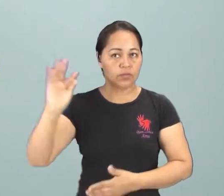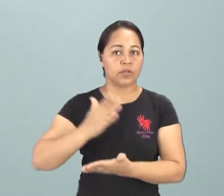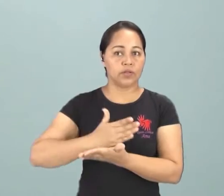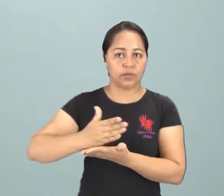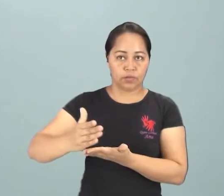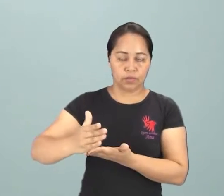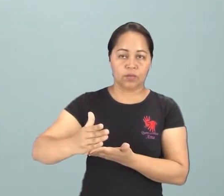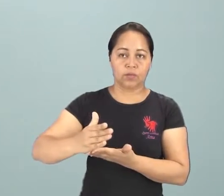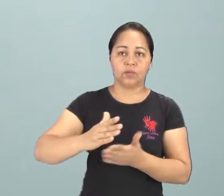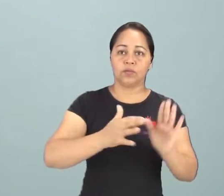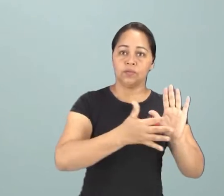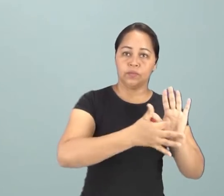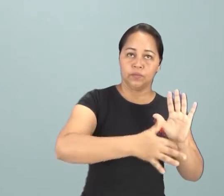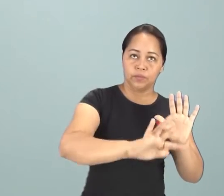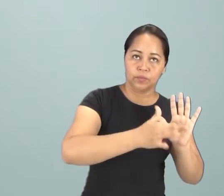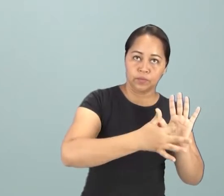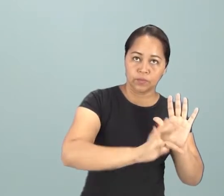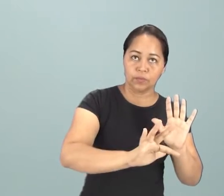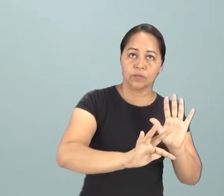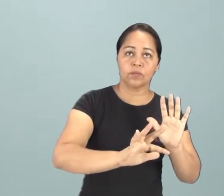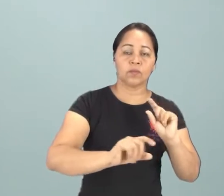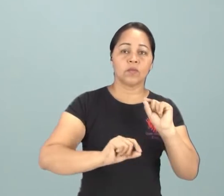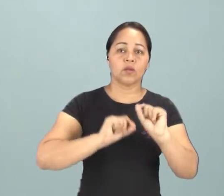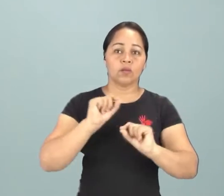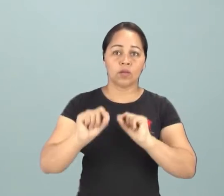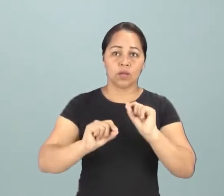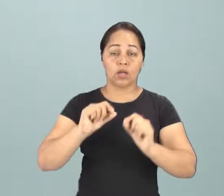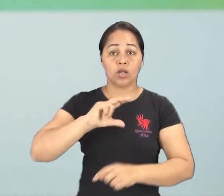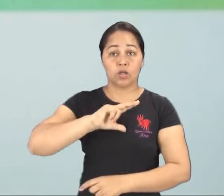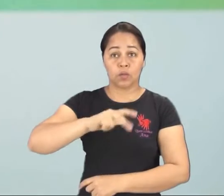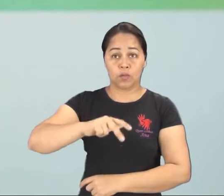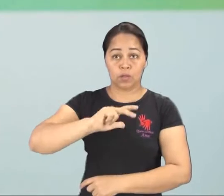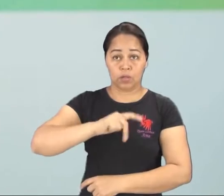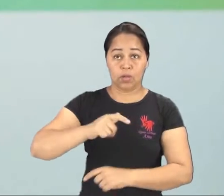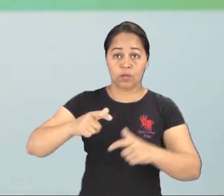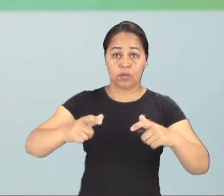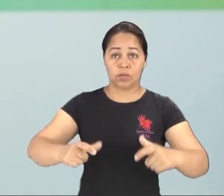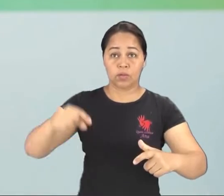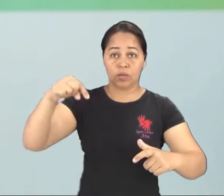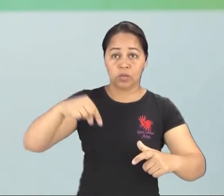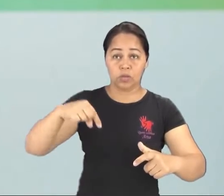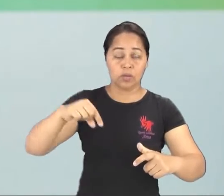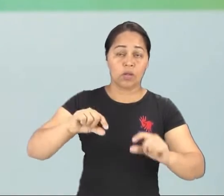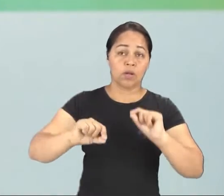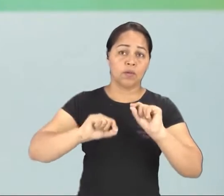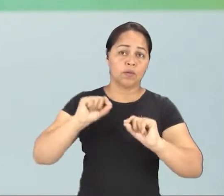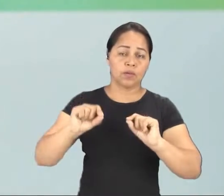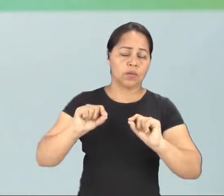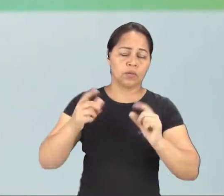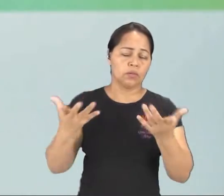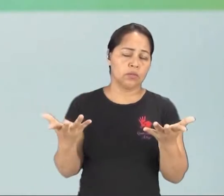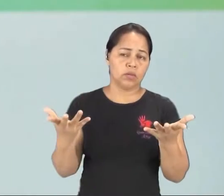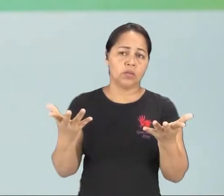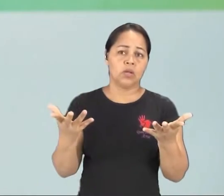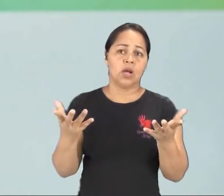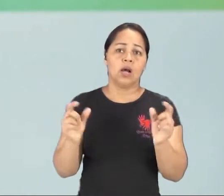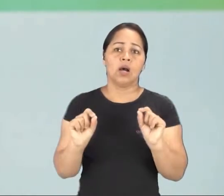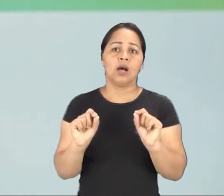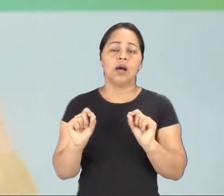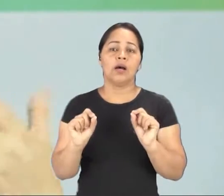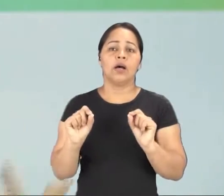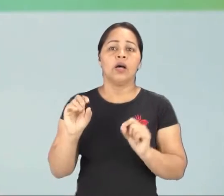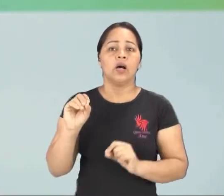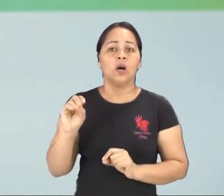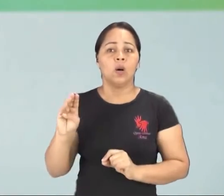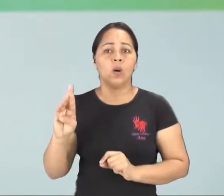contempla esse espaço geográfico, Portugal, eu quero dizer para vocês aqui, deixar bem marcado, qual foi a obra que foi